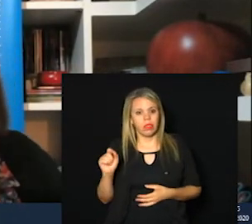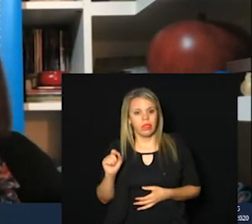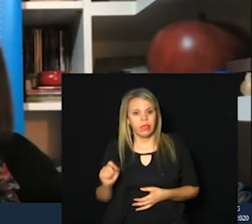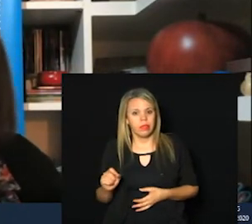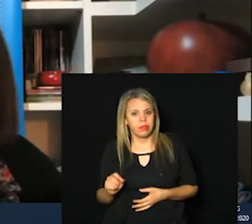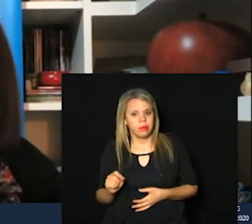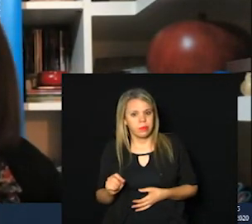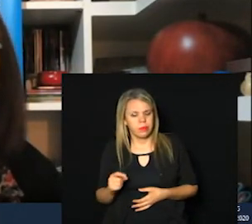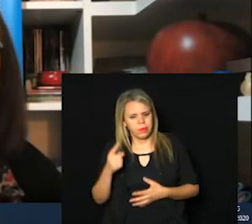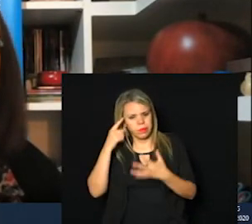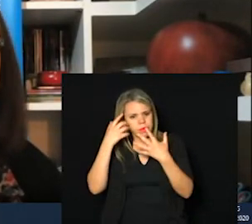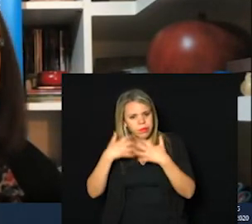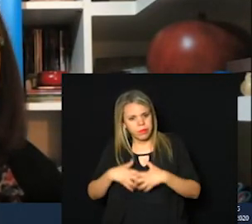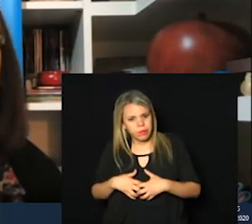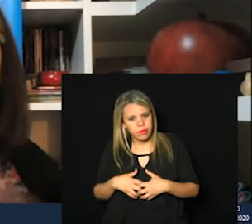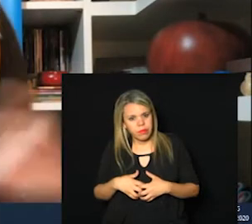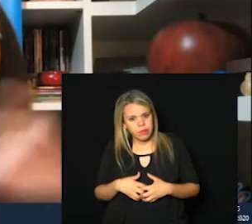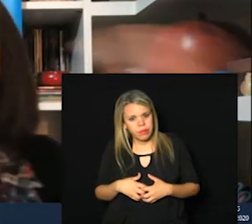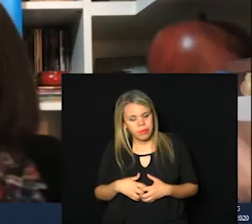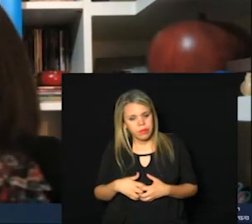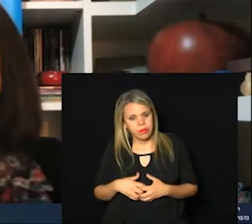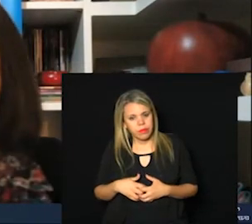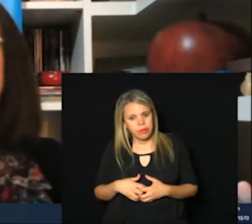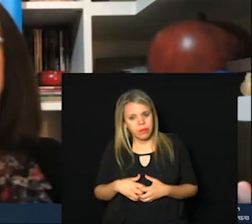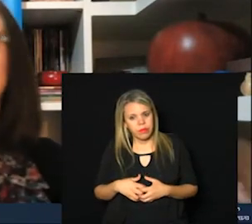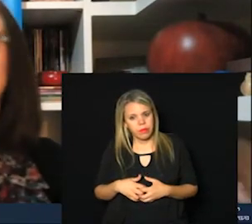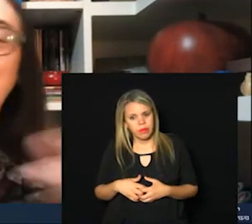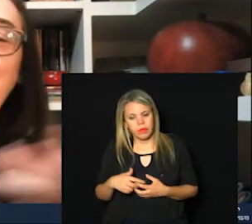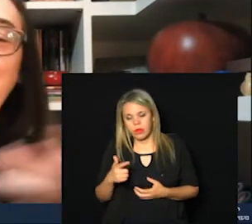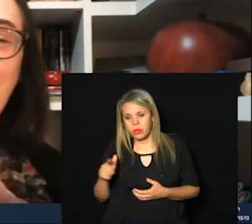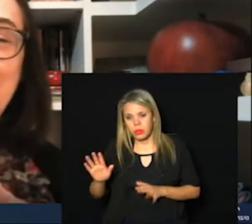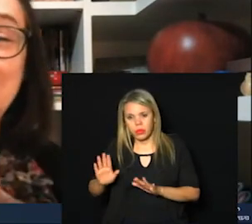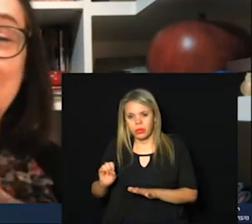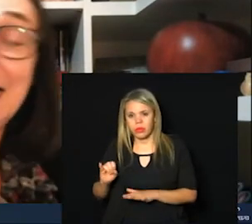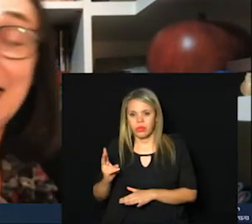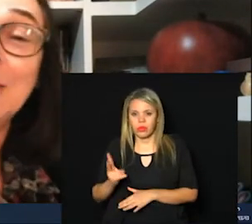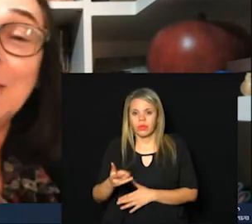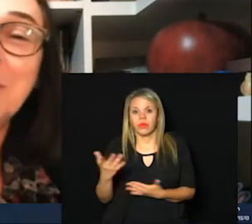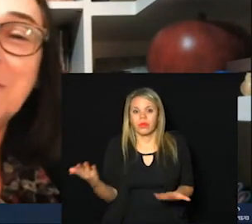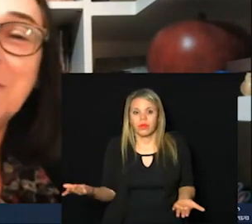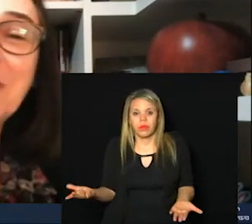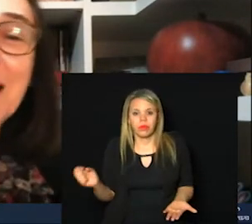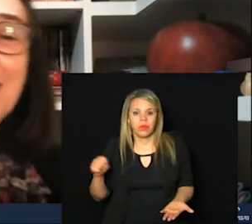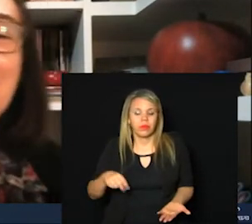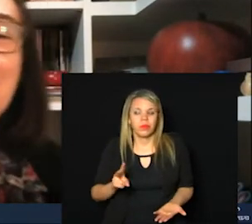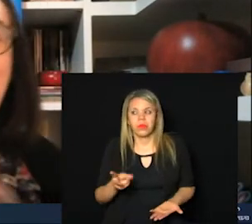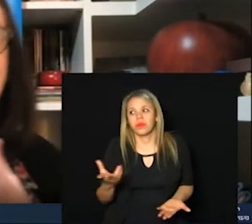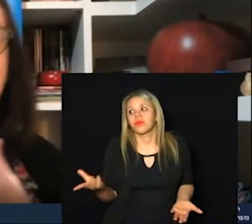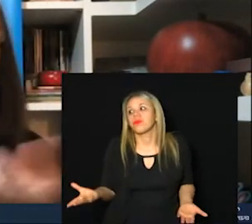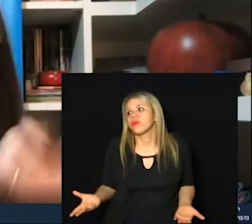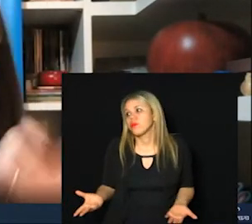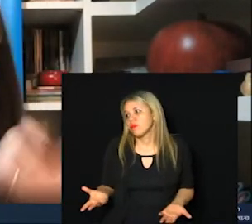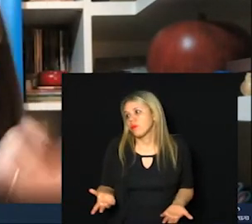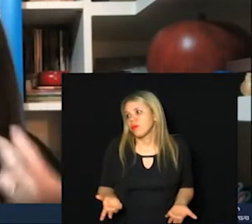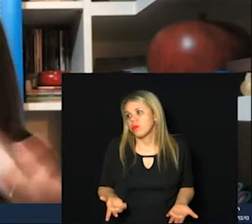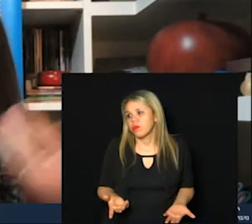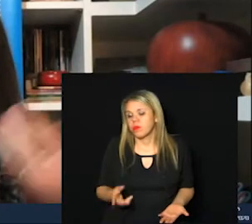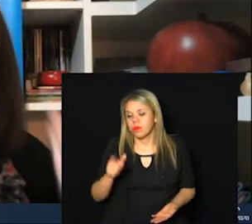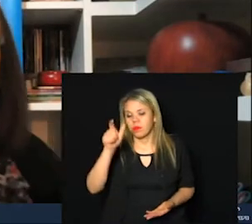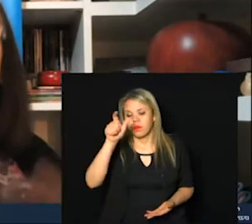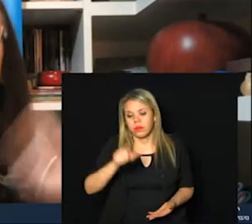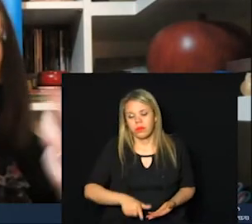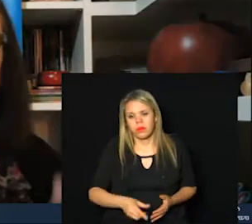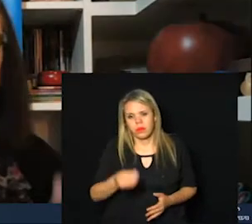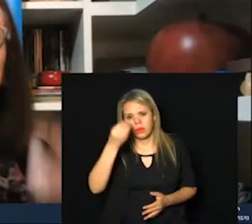a reflexão se deixa de ser, se continua sendo, mas uma pessoa que